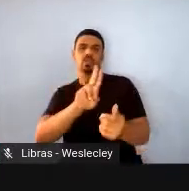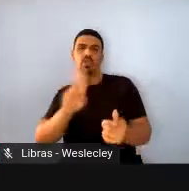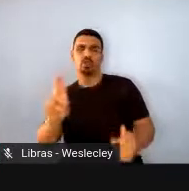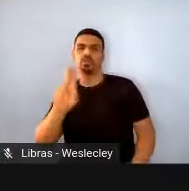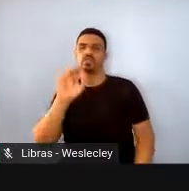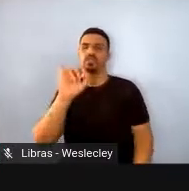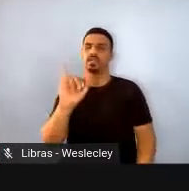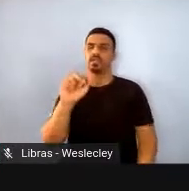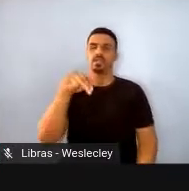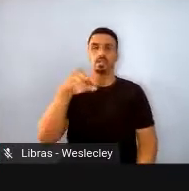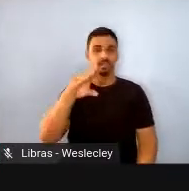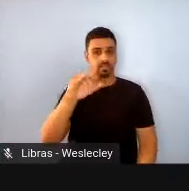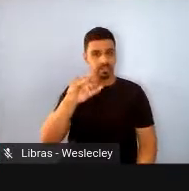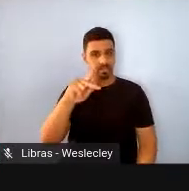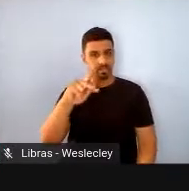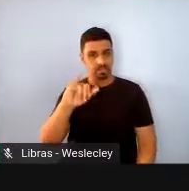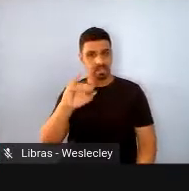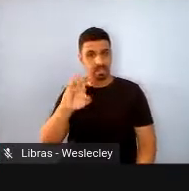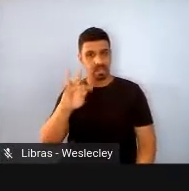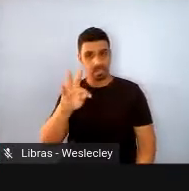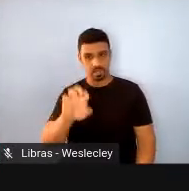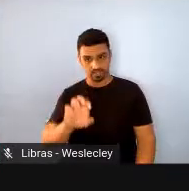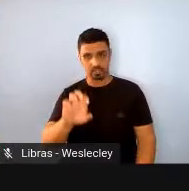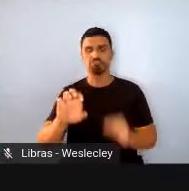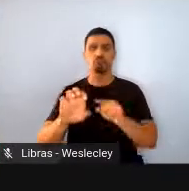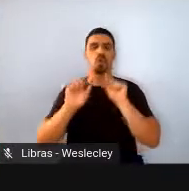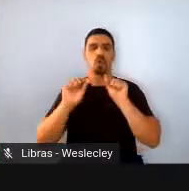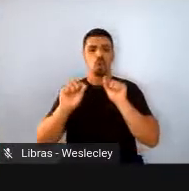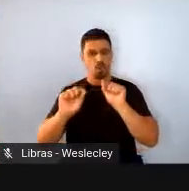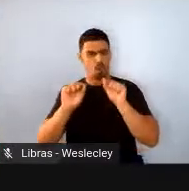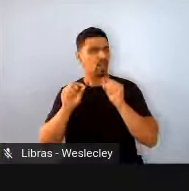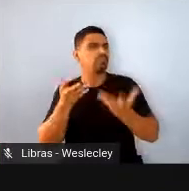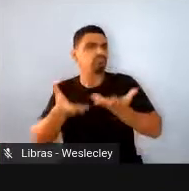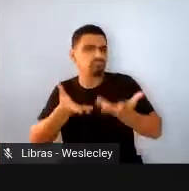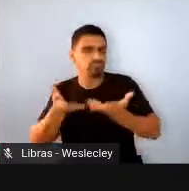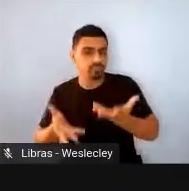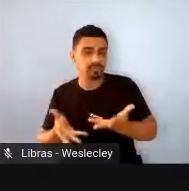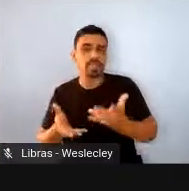incipiente, ele é o que a gente que mais tem.